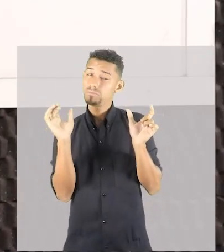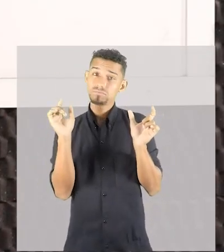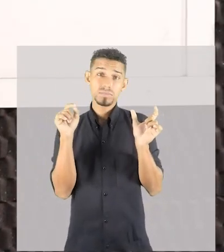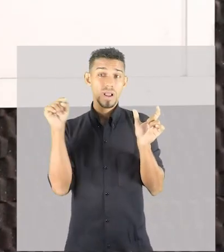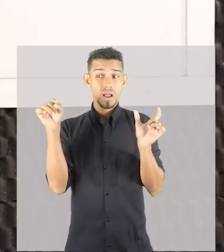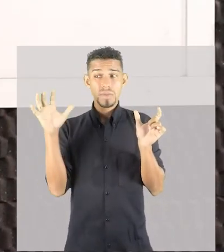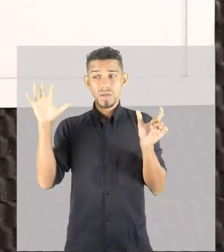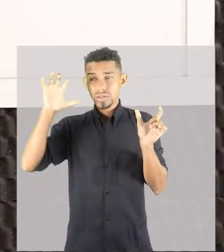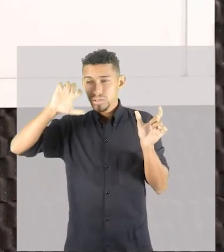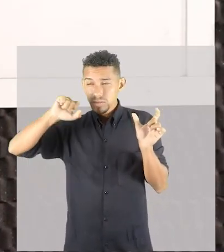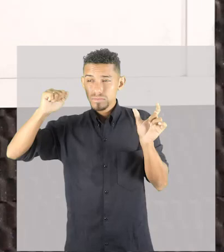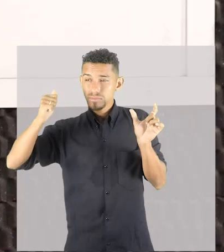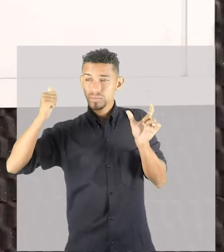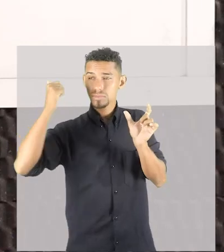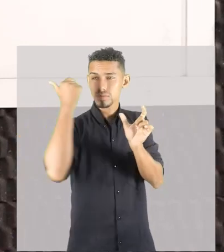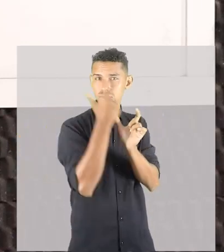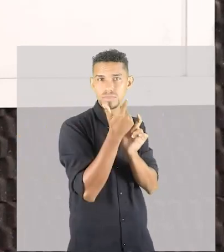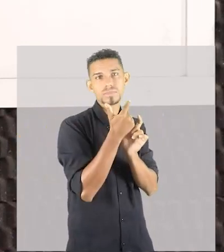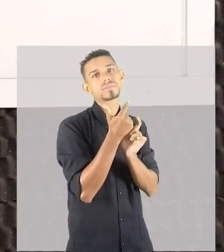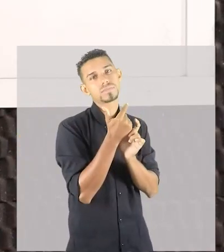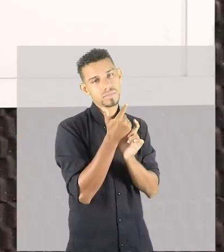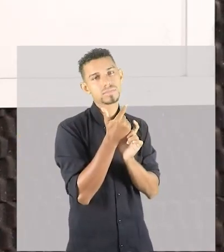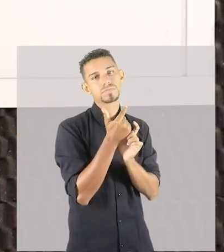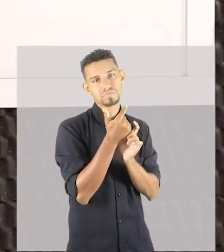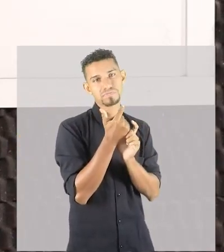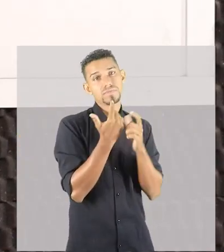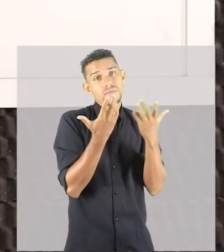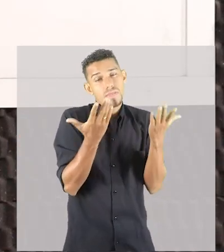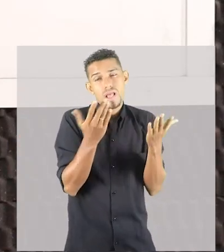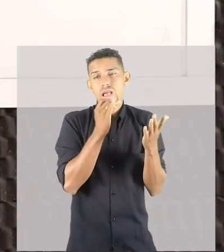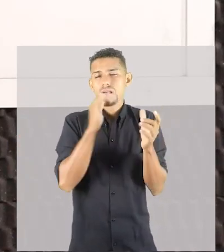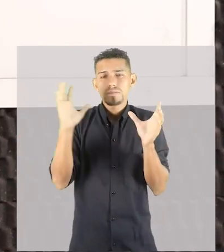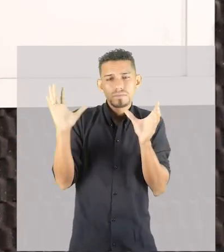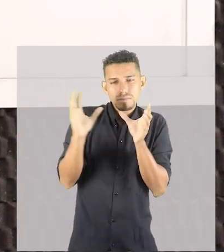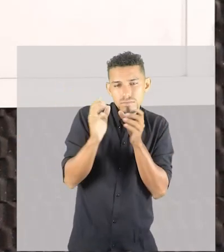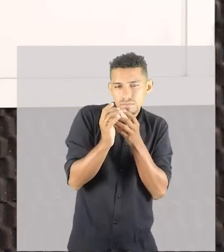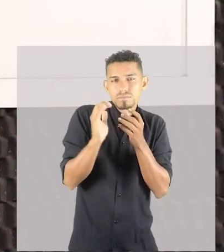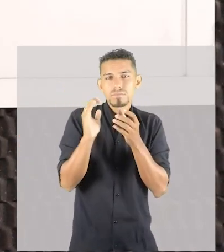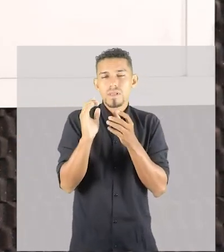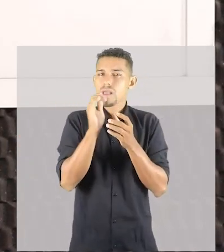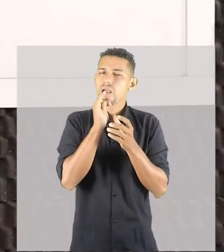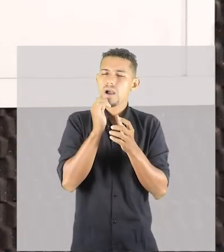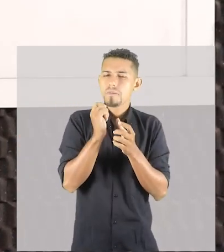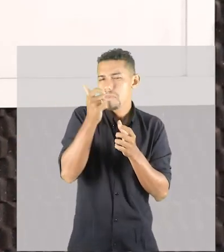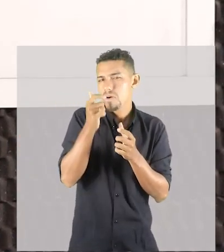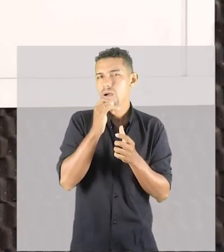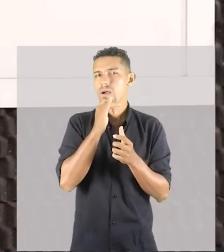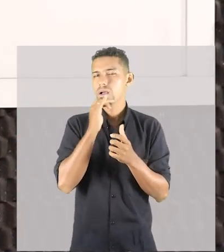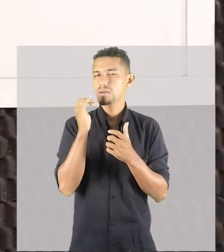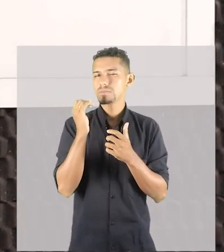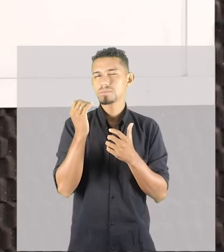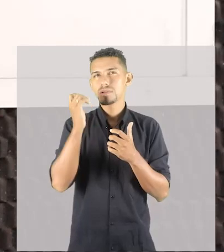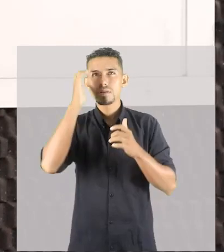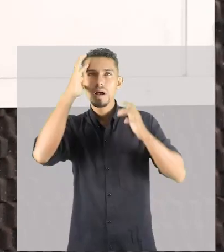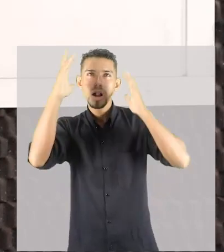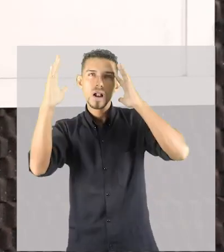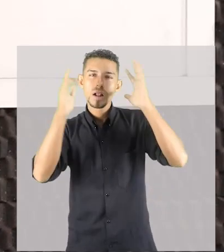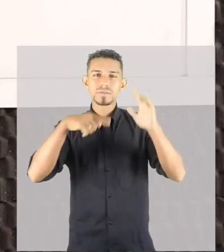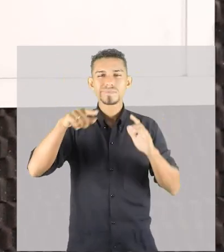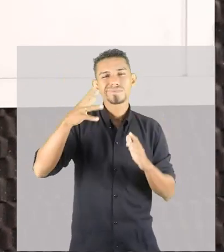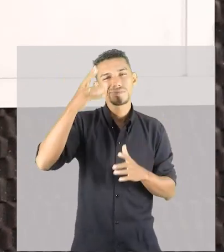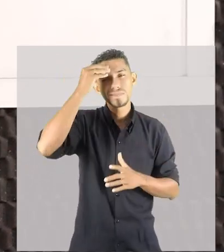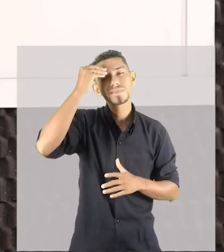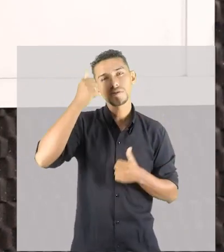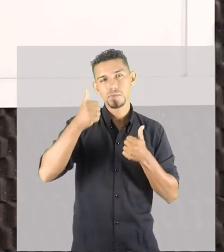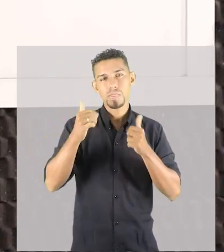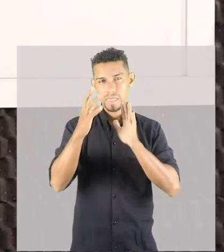pigmentação mais escura, ele acabe inibindo o outro, tá? Então, dei um exemplo aqui para vocês, um pouco mais aí aleatório, para que você consiga assimilar